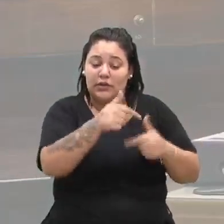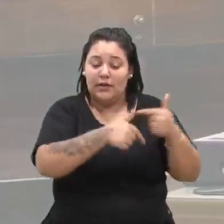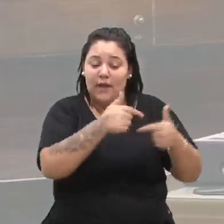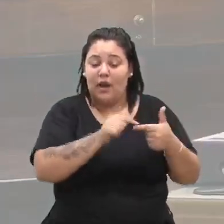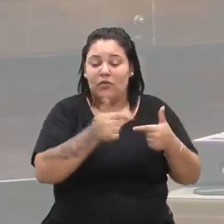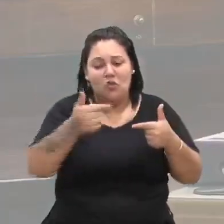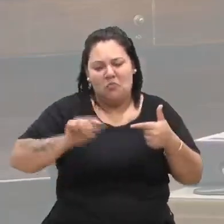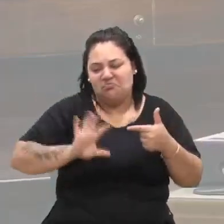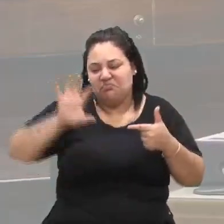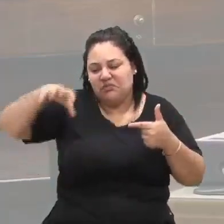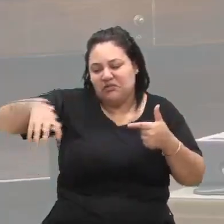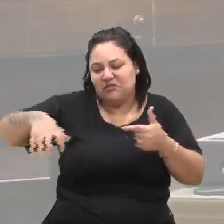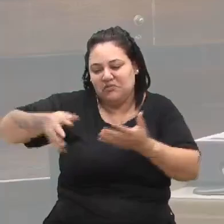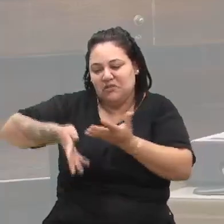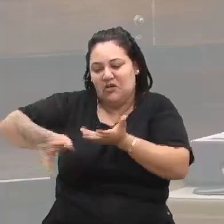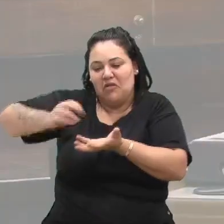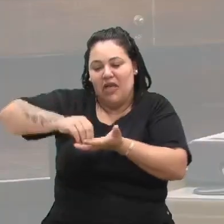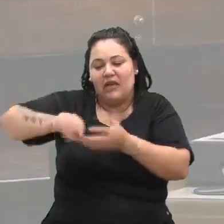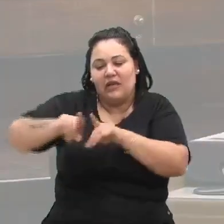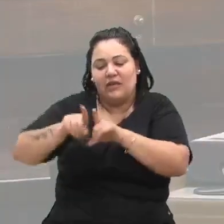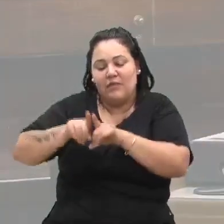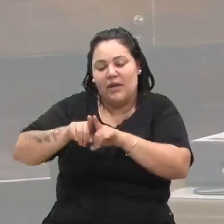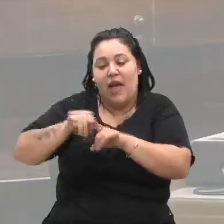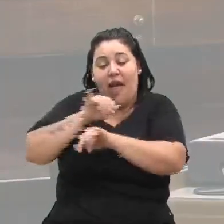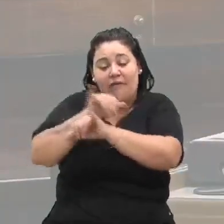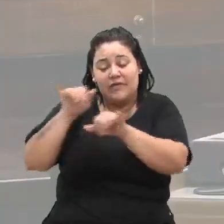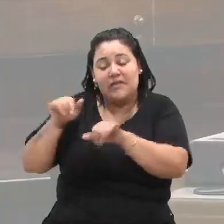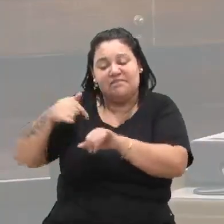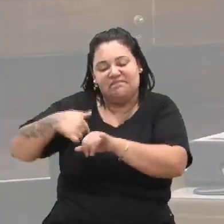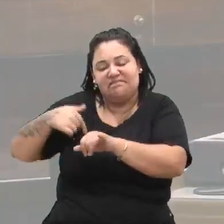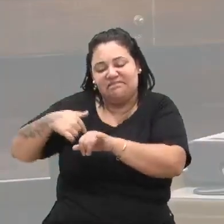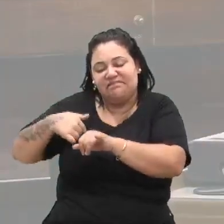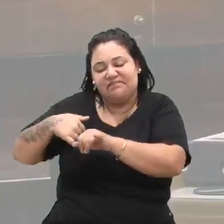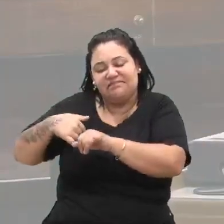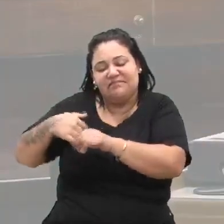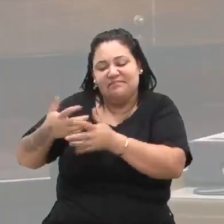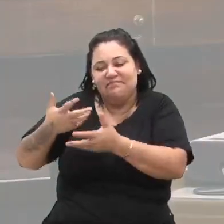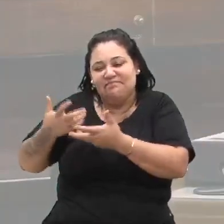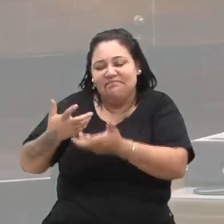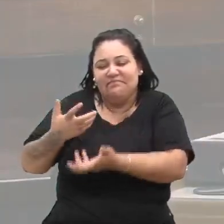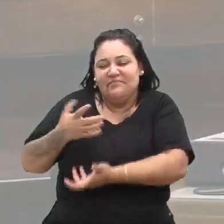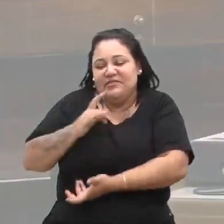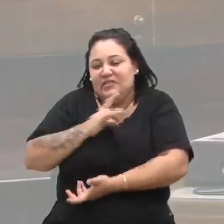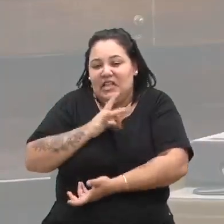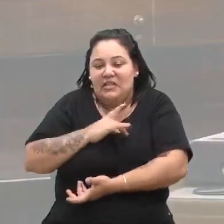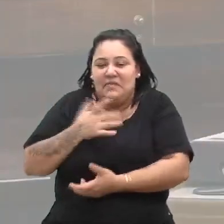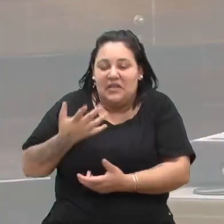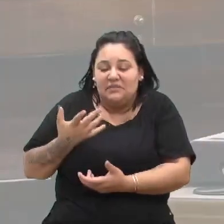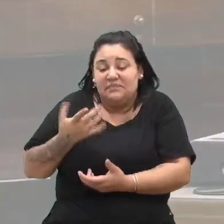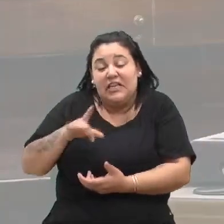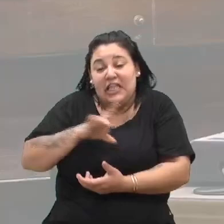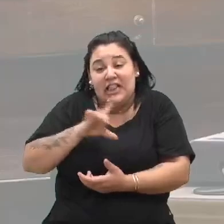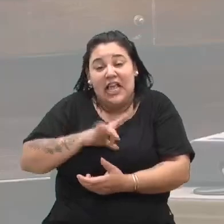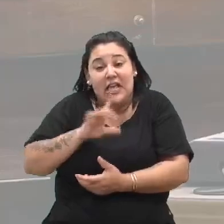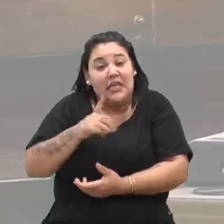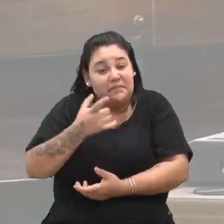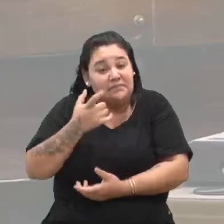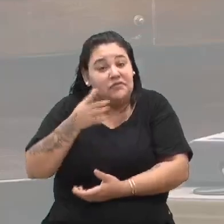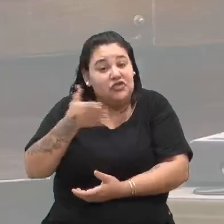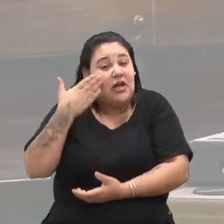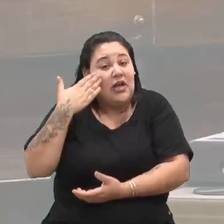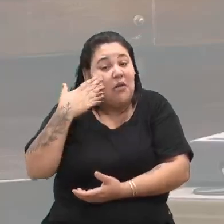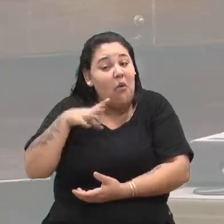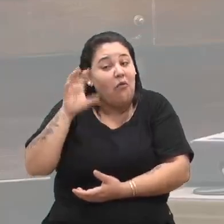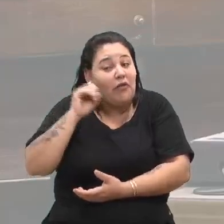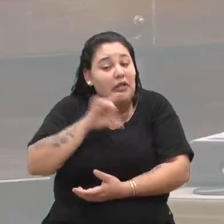Codeca e também expressei a eles esse meu medo que esse grupo que está se organizando venha